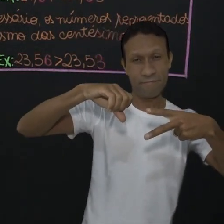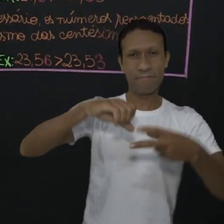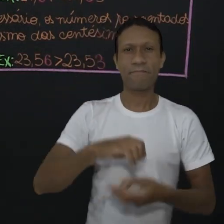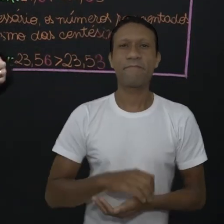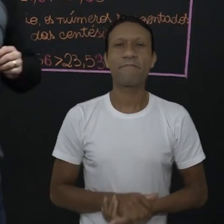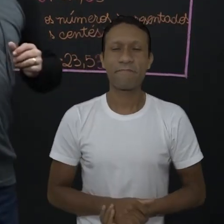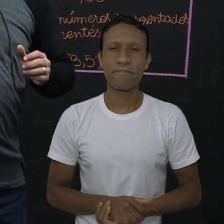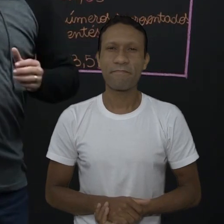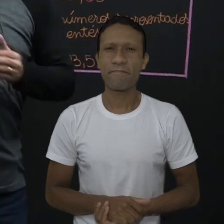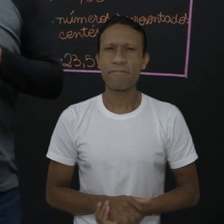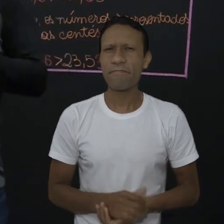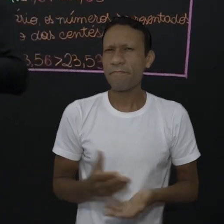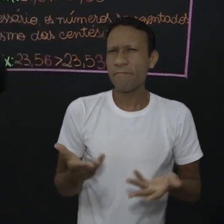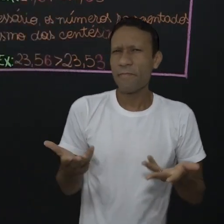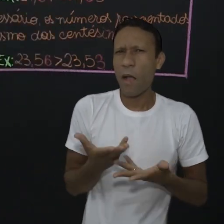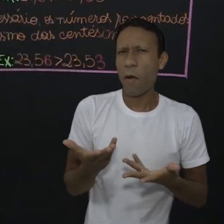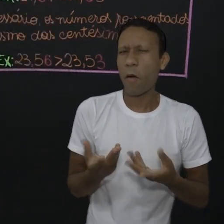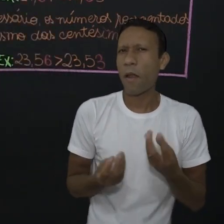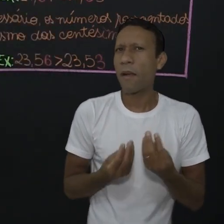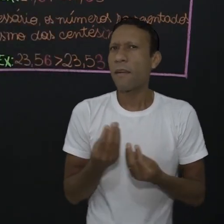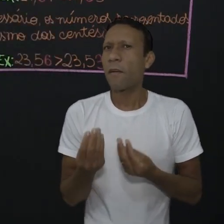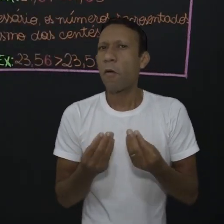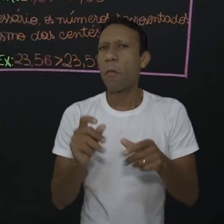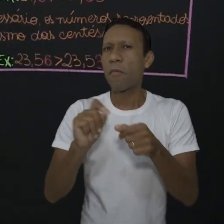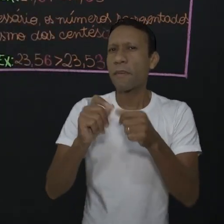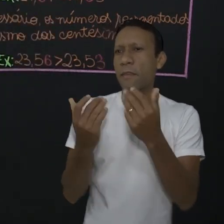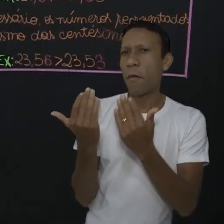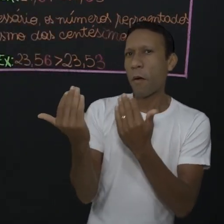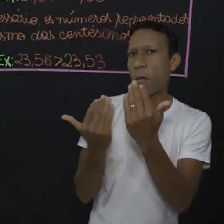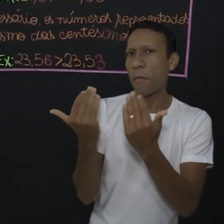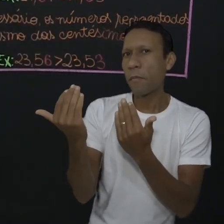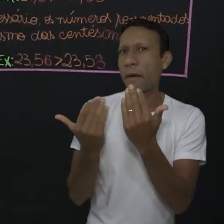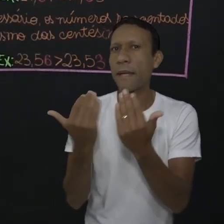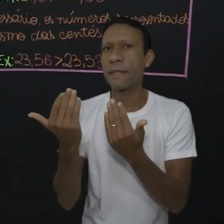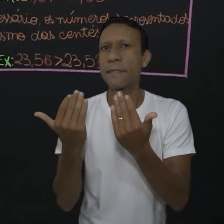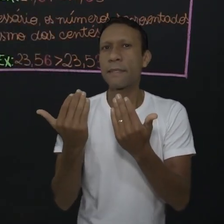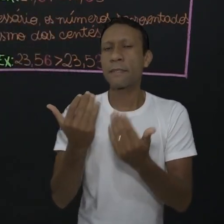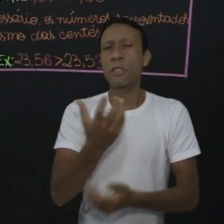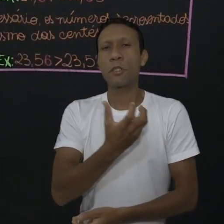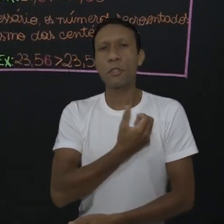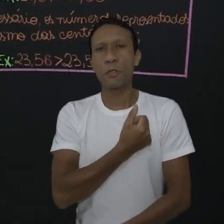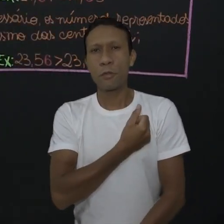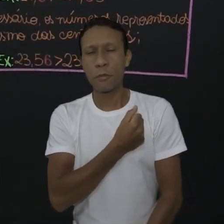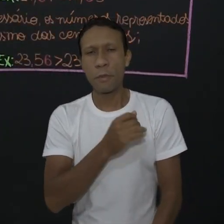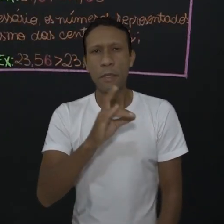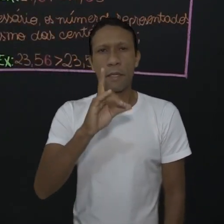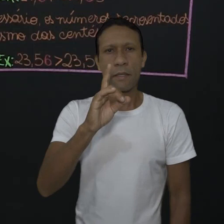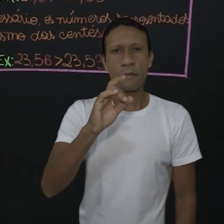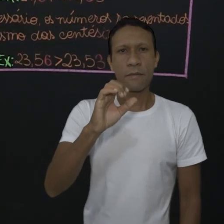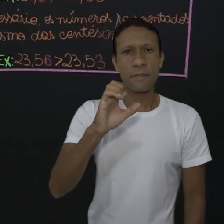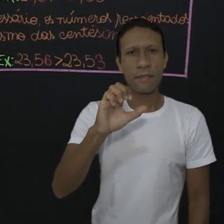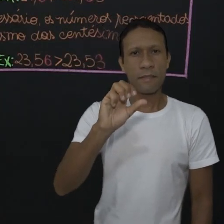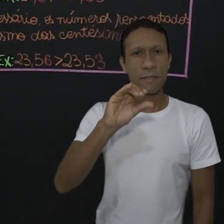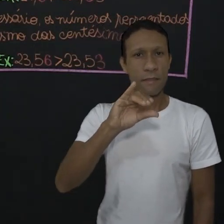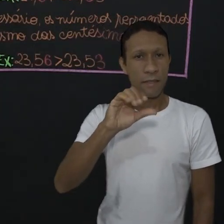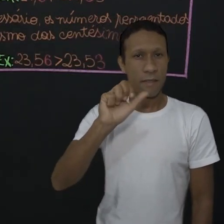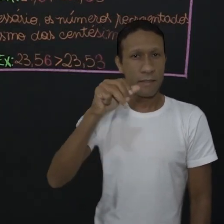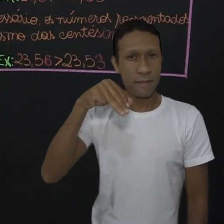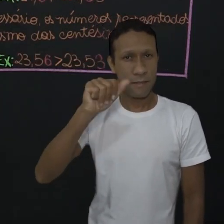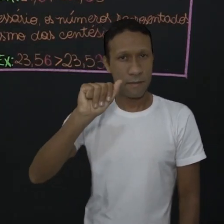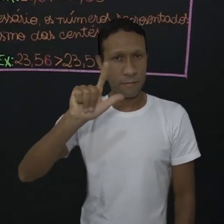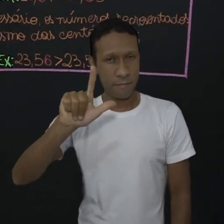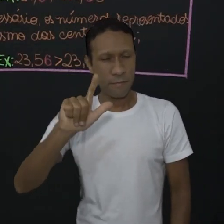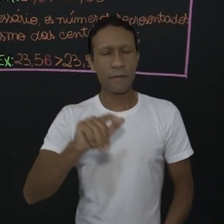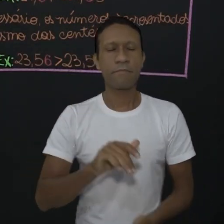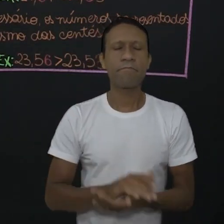Vamos agora verificar como é que a gente realiza a comparação entre números decimais. Nós temos que analisar